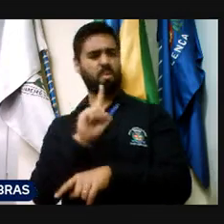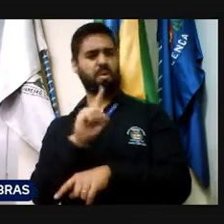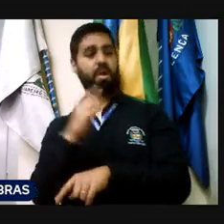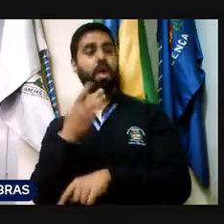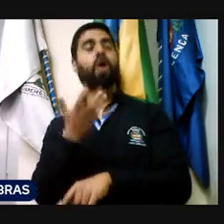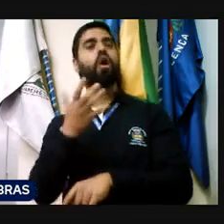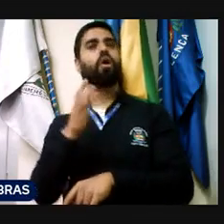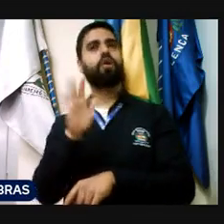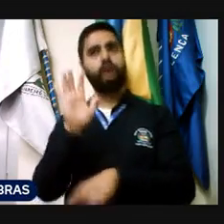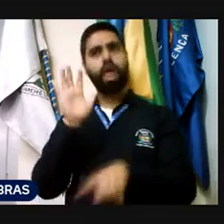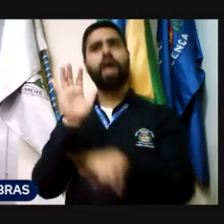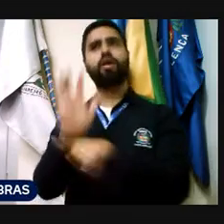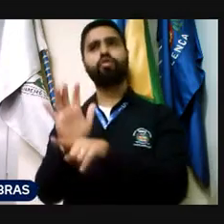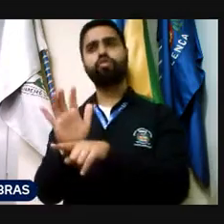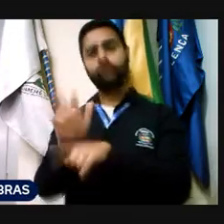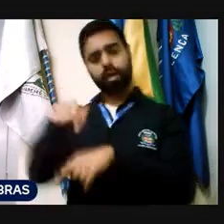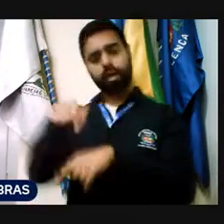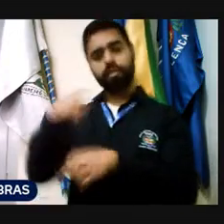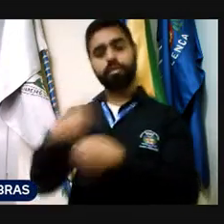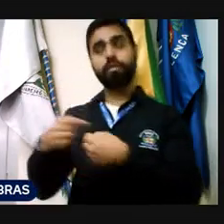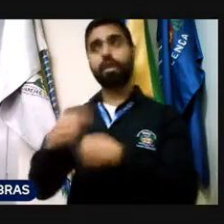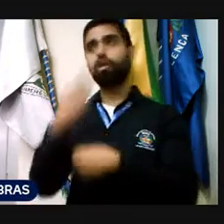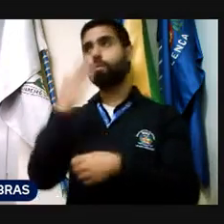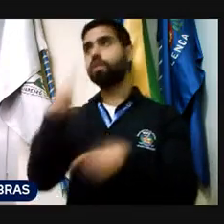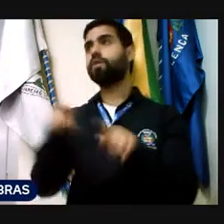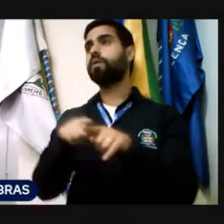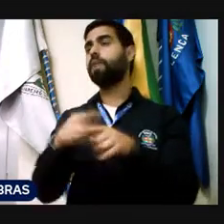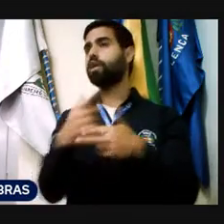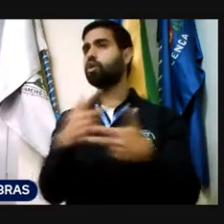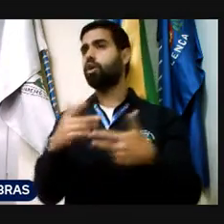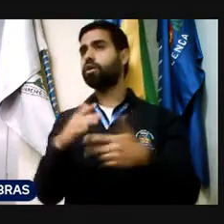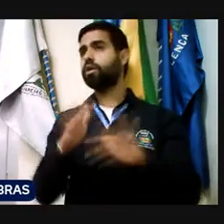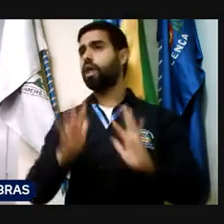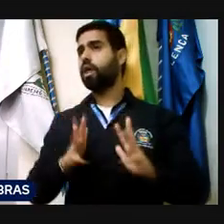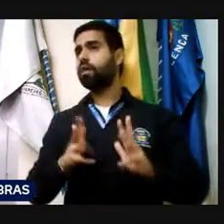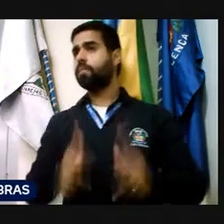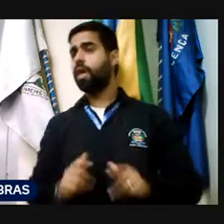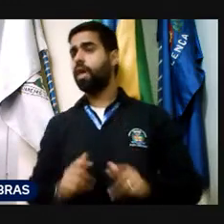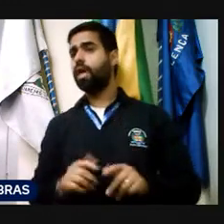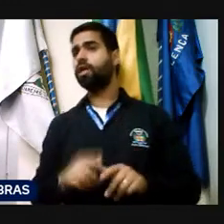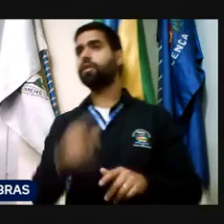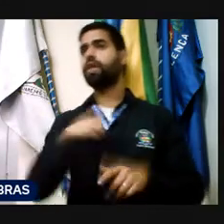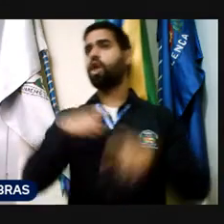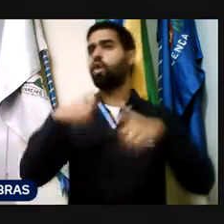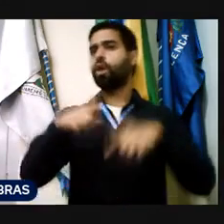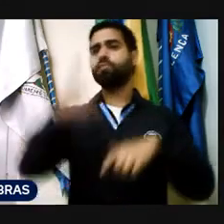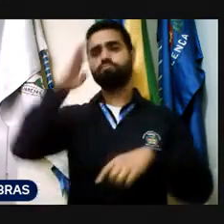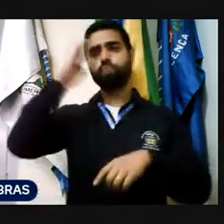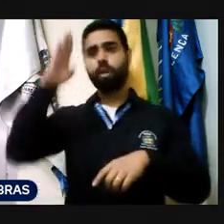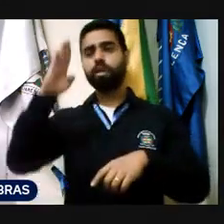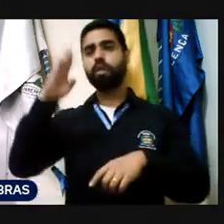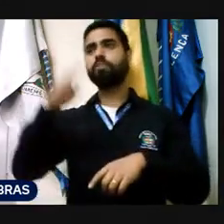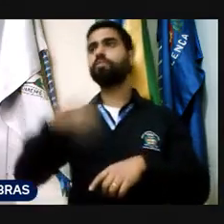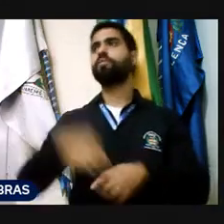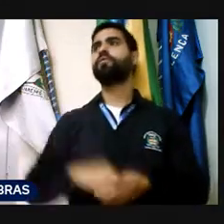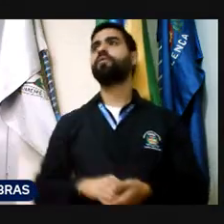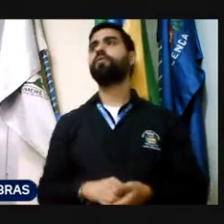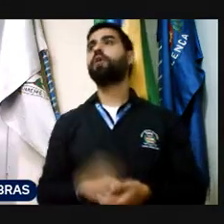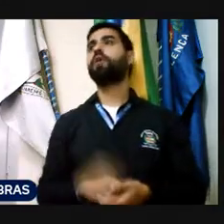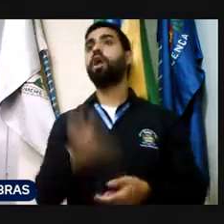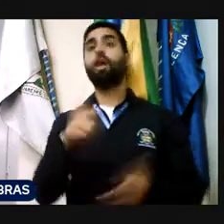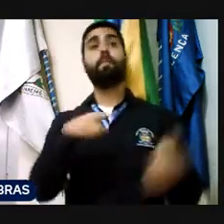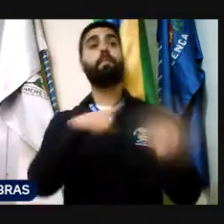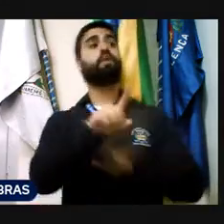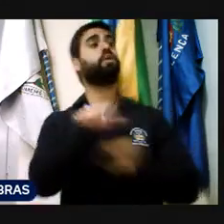Antônio, eu pedi quadra para lá, pedi um negócio de saneamento lá em Chacrinha. Tem a área militar aqui, que eu já estava perguntando até o